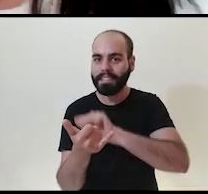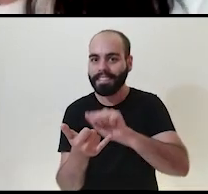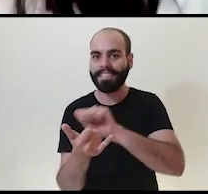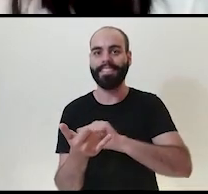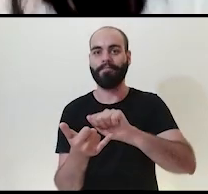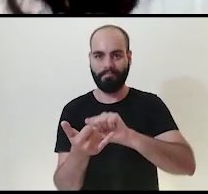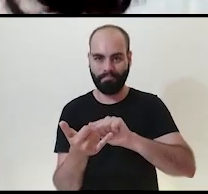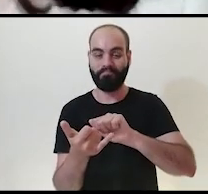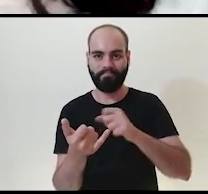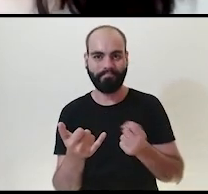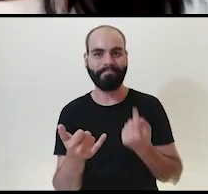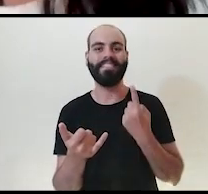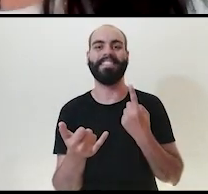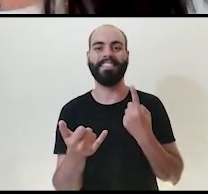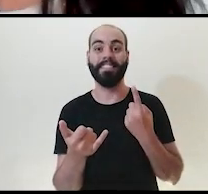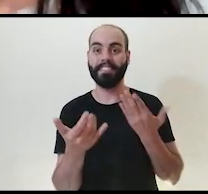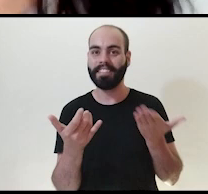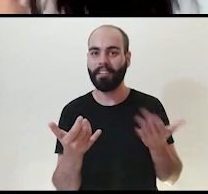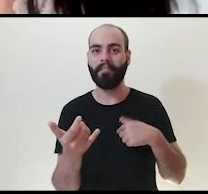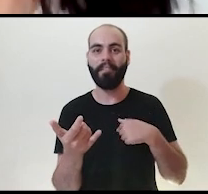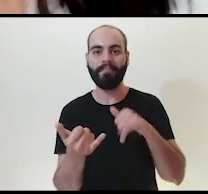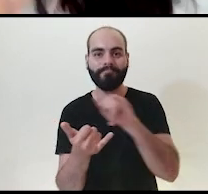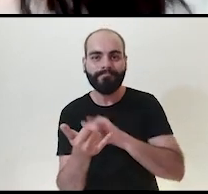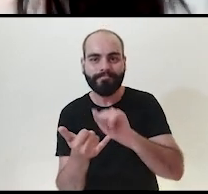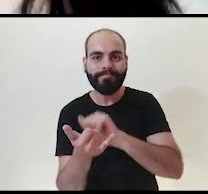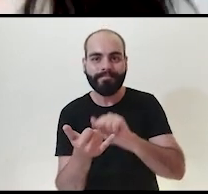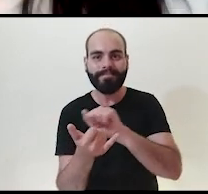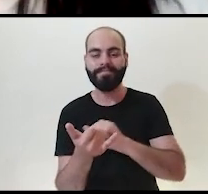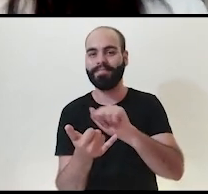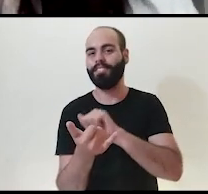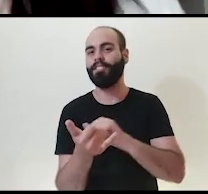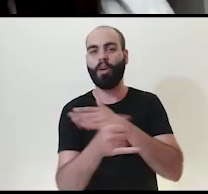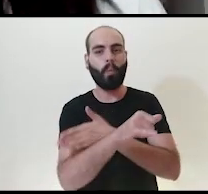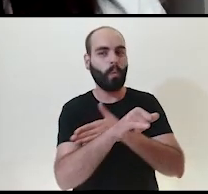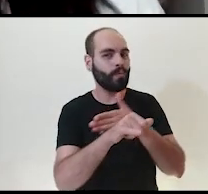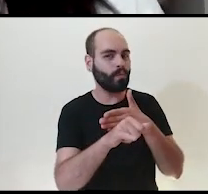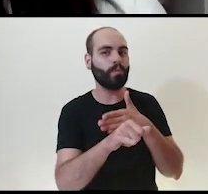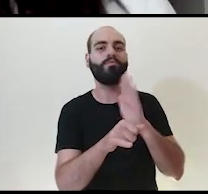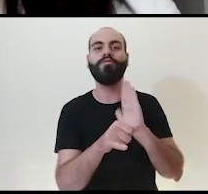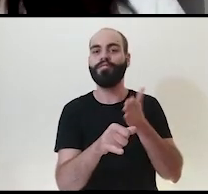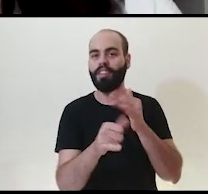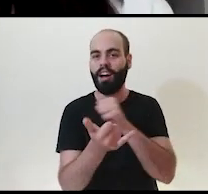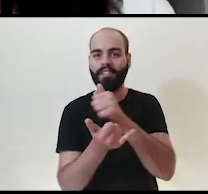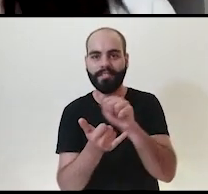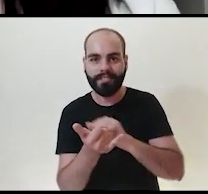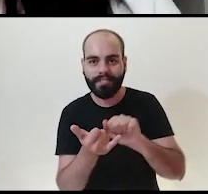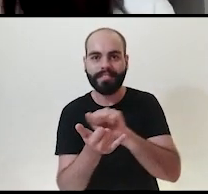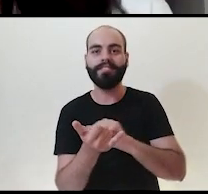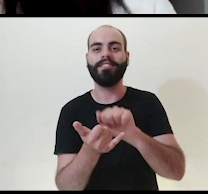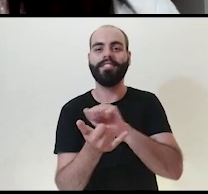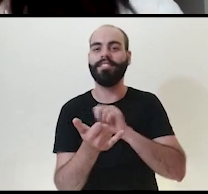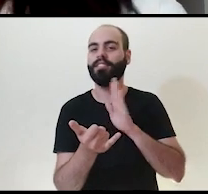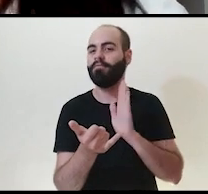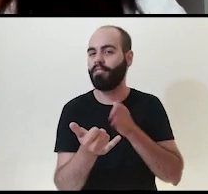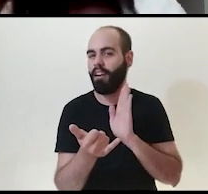suja. Então, eu Que já ótimo. automaticamente lembro, mas eu já se tornou um hábito. né, de pegar, e toda vez que eu vou fotografar,